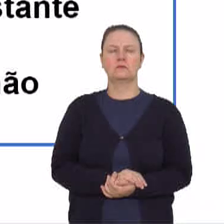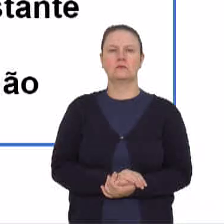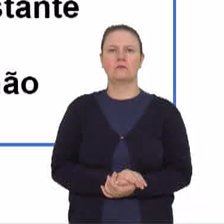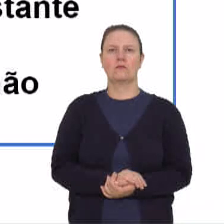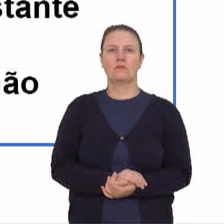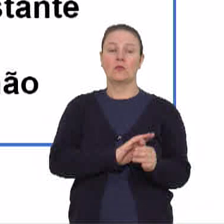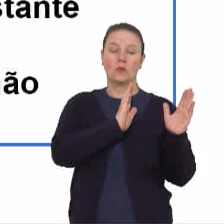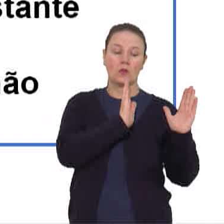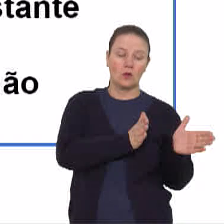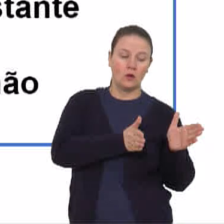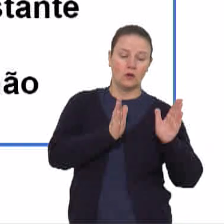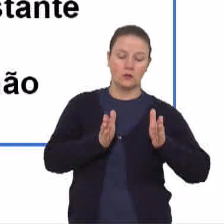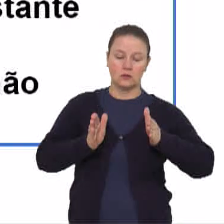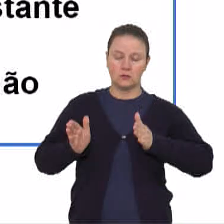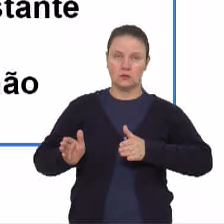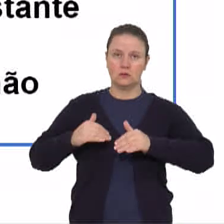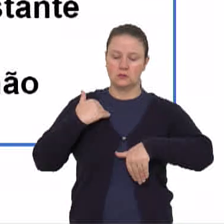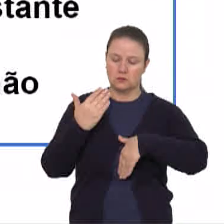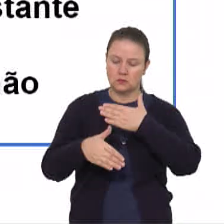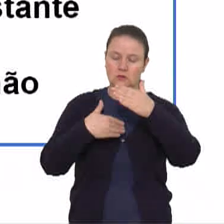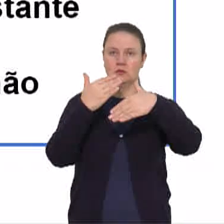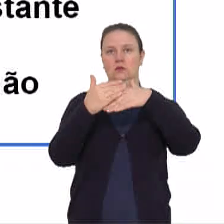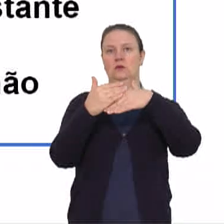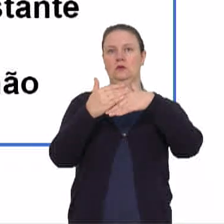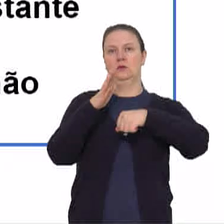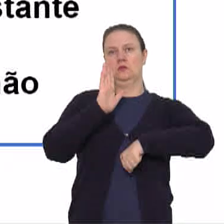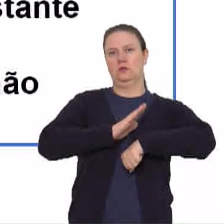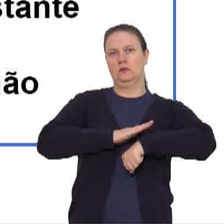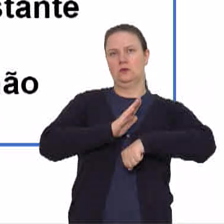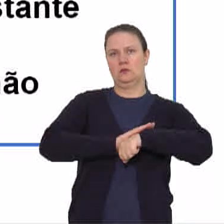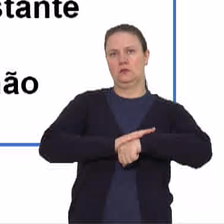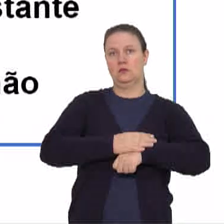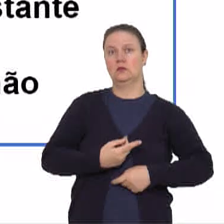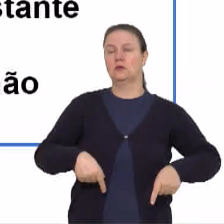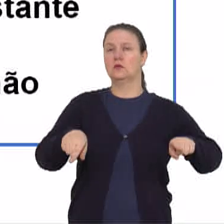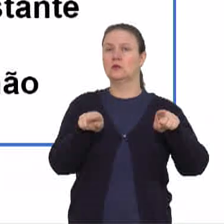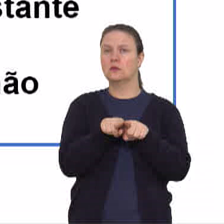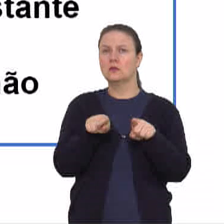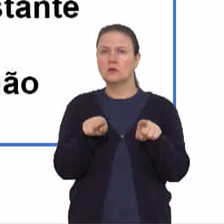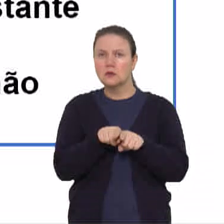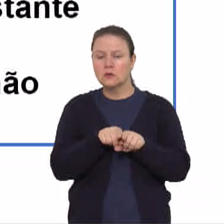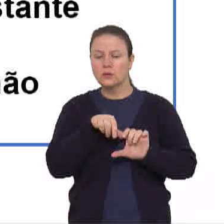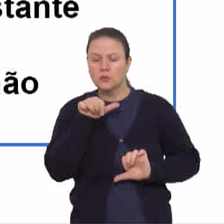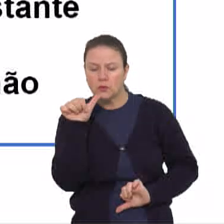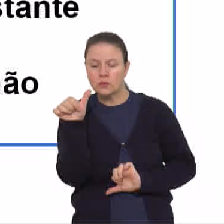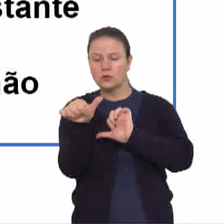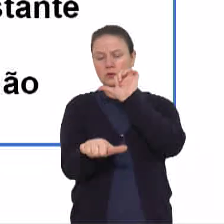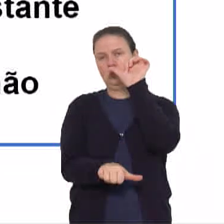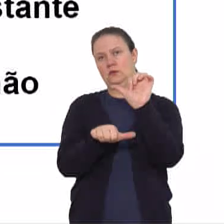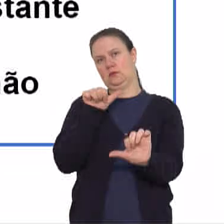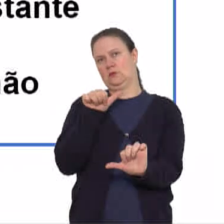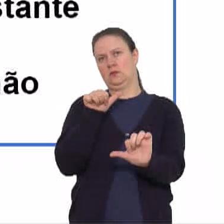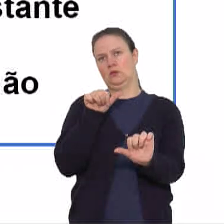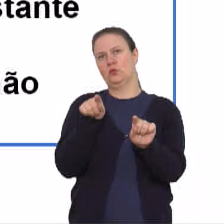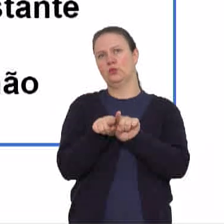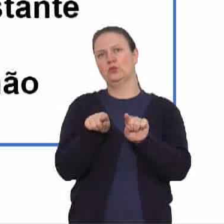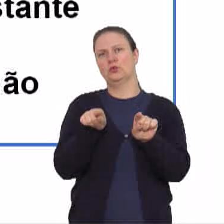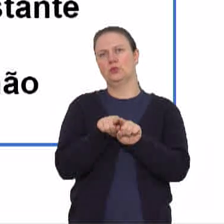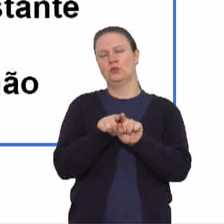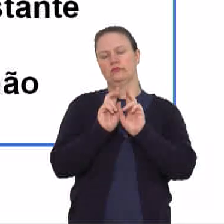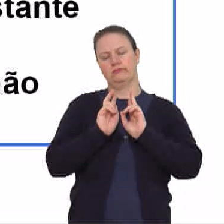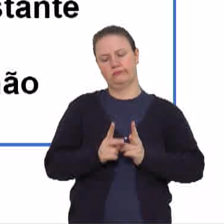Cada coisa se desenvolve no tempo e sofre transformações infinitas, resultando e um